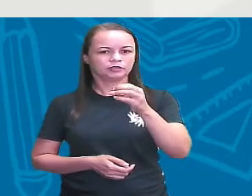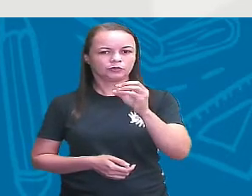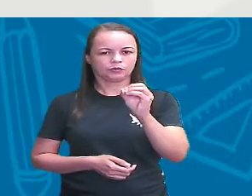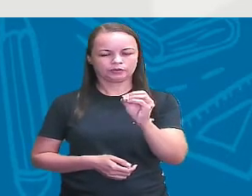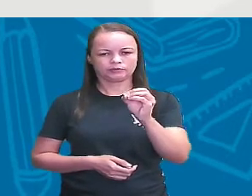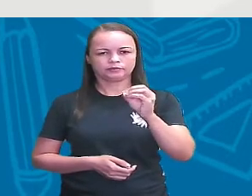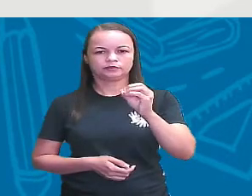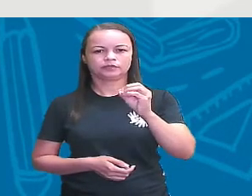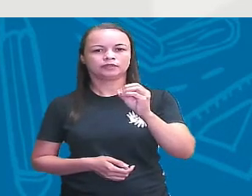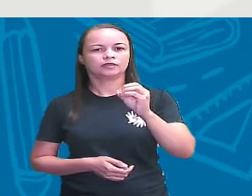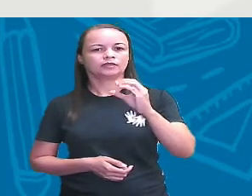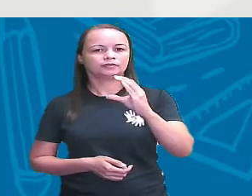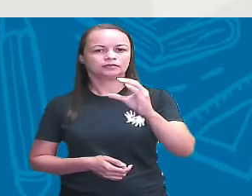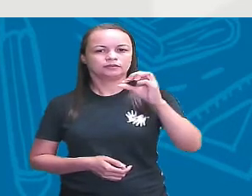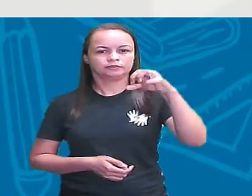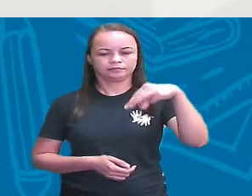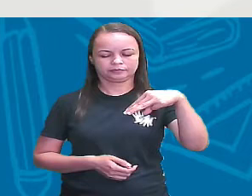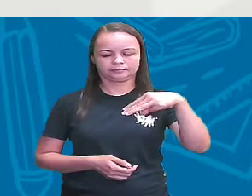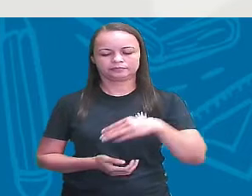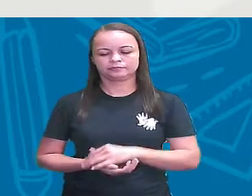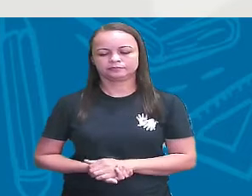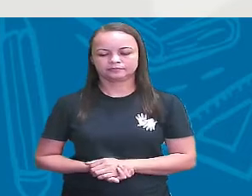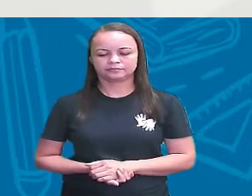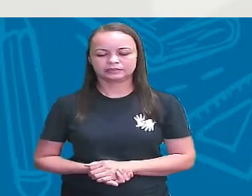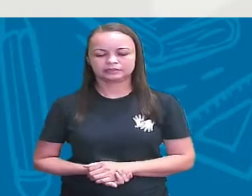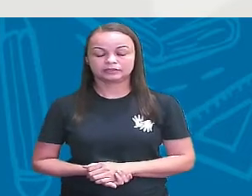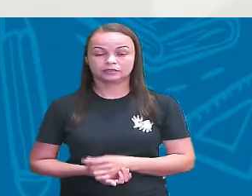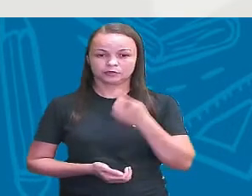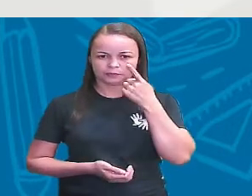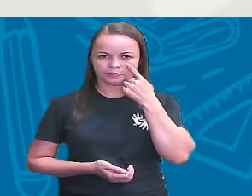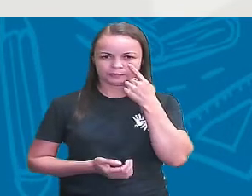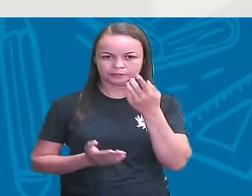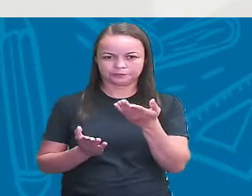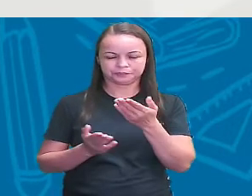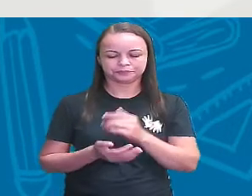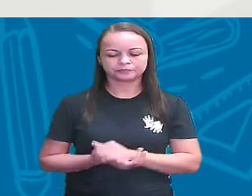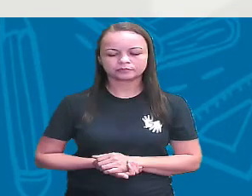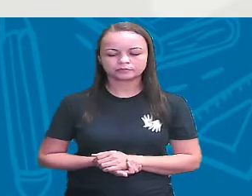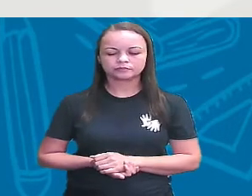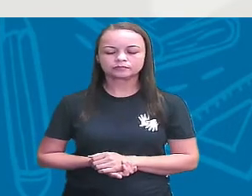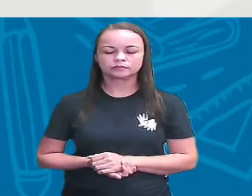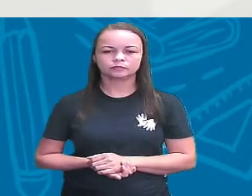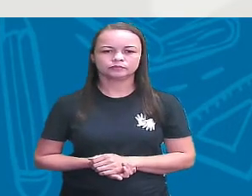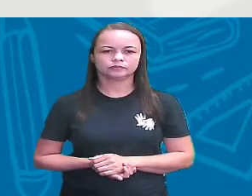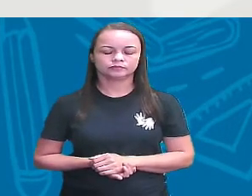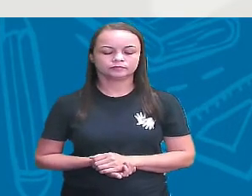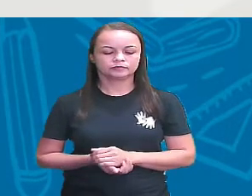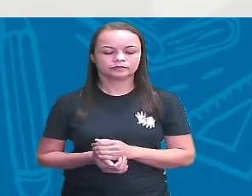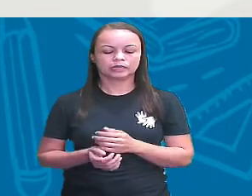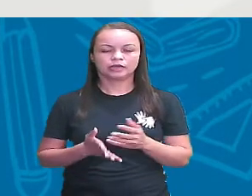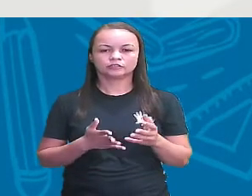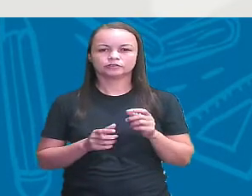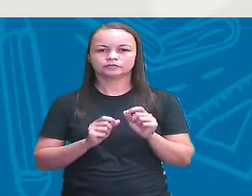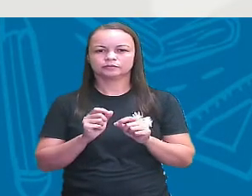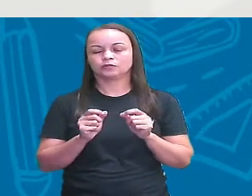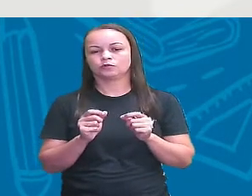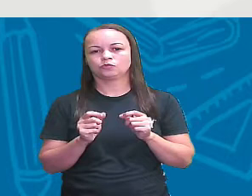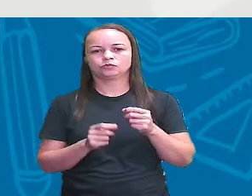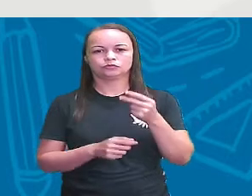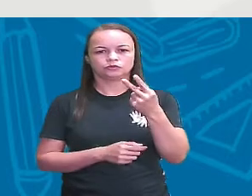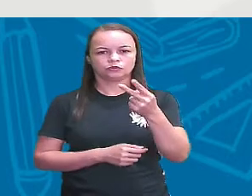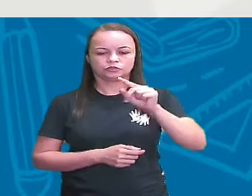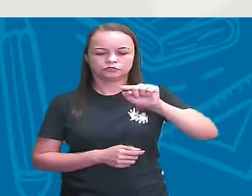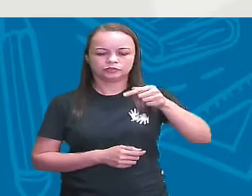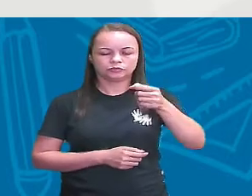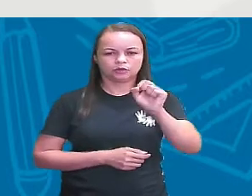280 centímetros. Veja o que foi que a gente fez. A gente pegou os